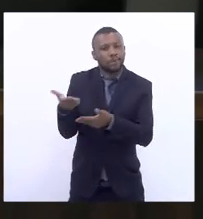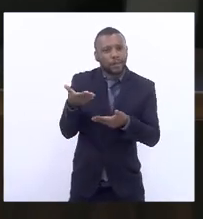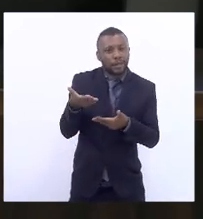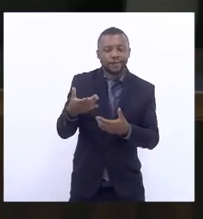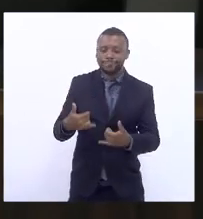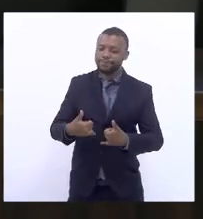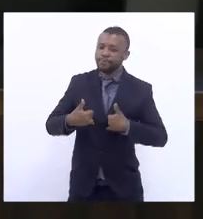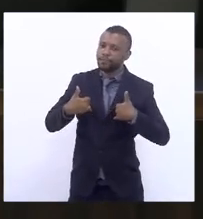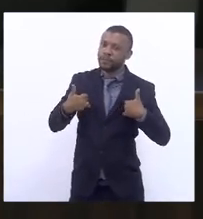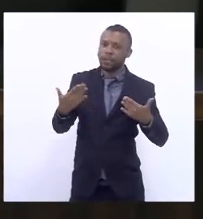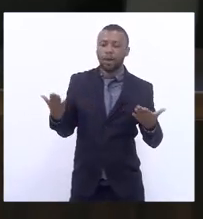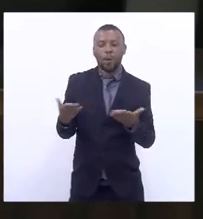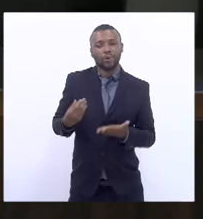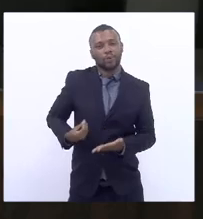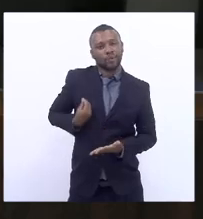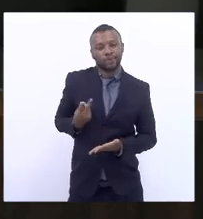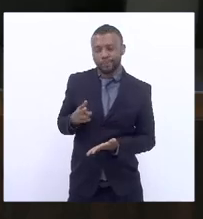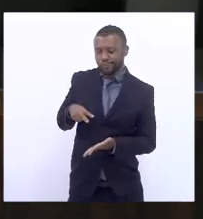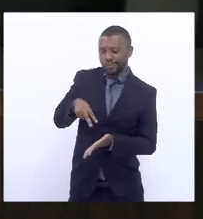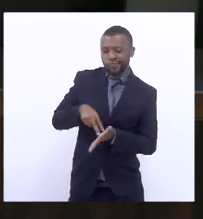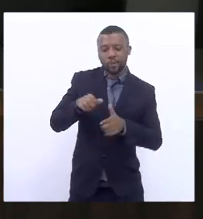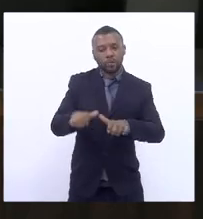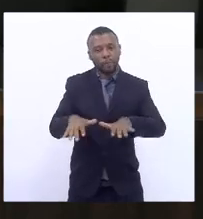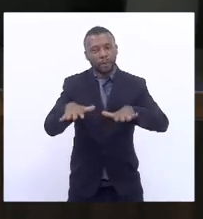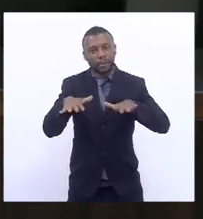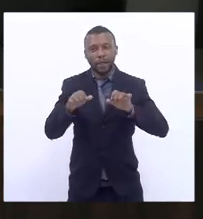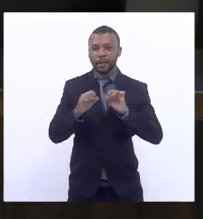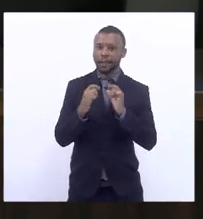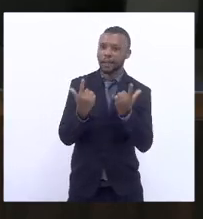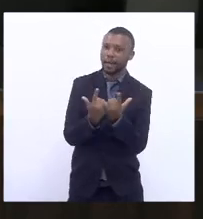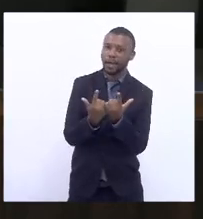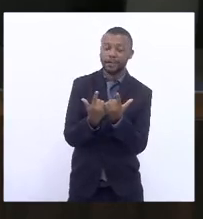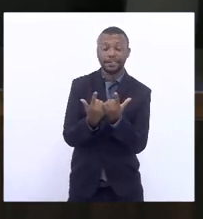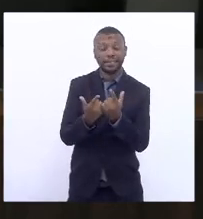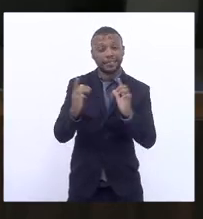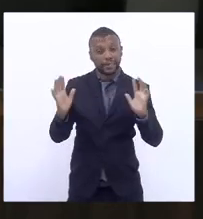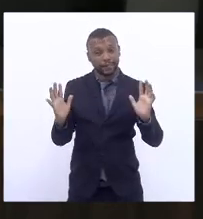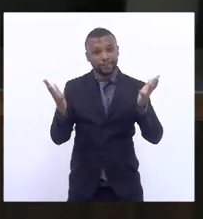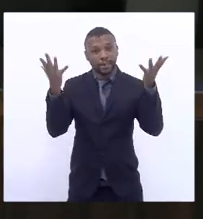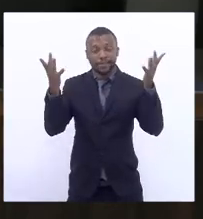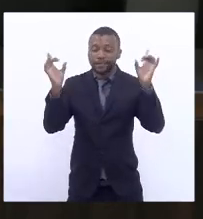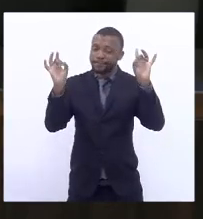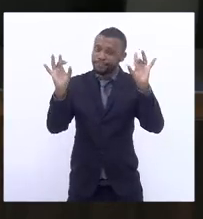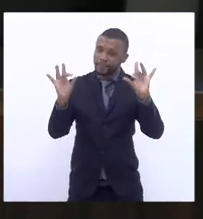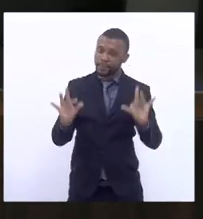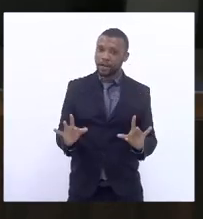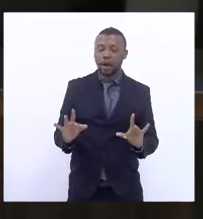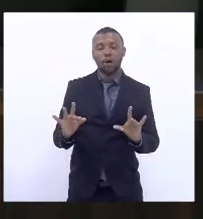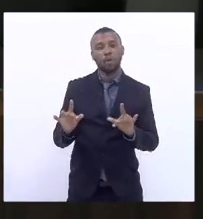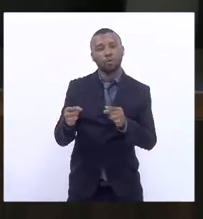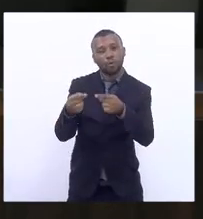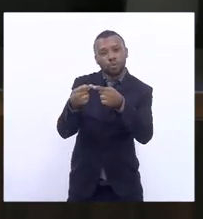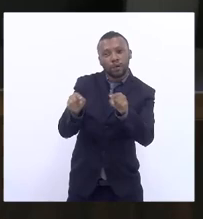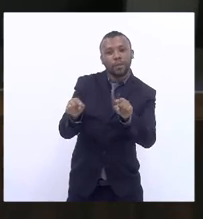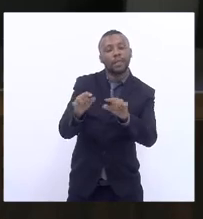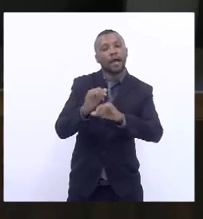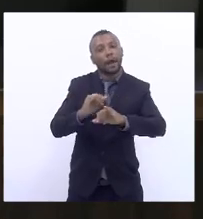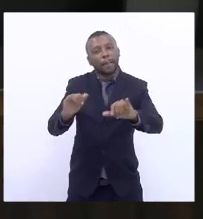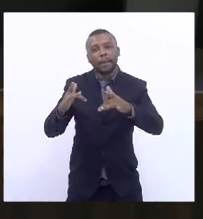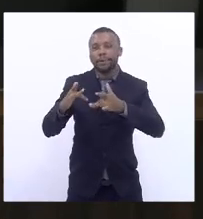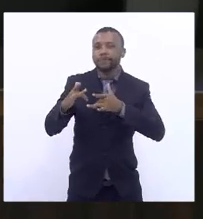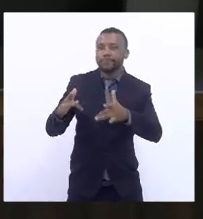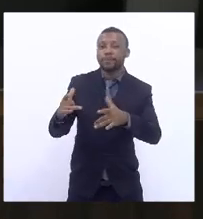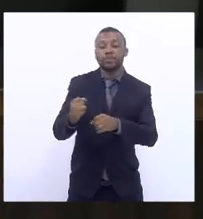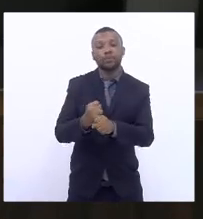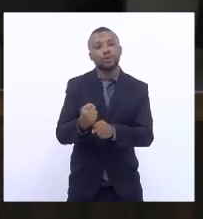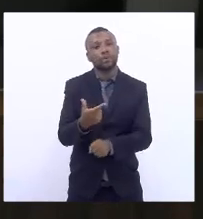sua presença hoje no plenário da Assembleia Legislativa, nesta sessão solene, em torno do lançamento da campanha da Fraternidade